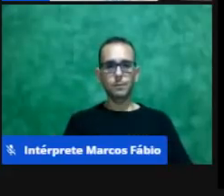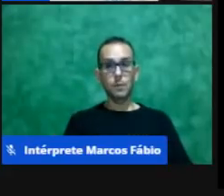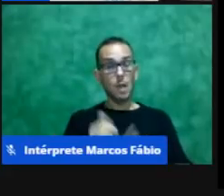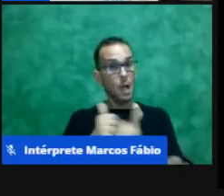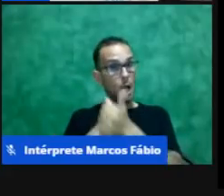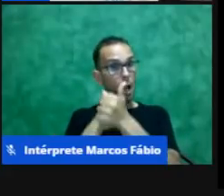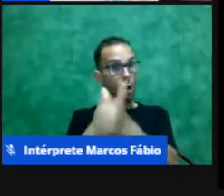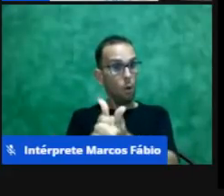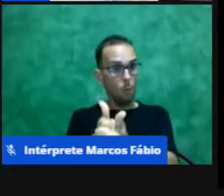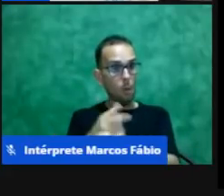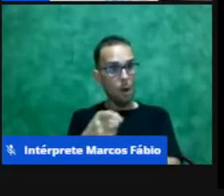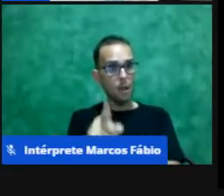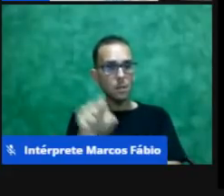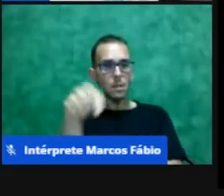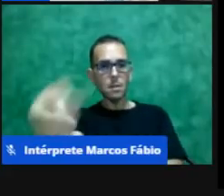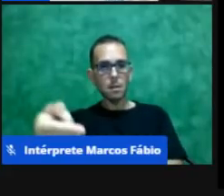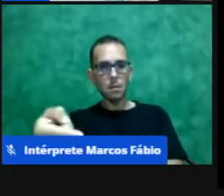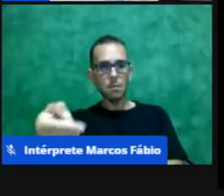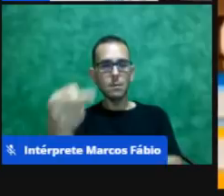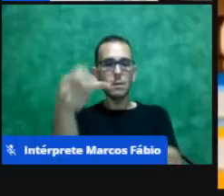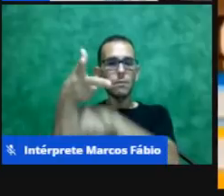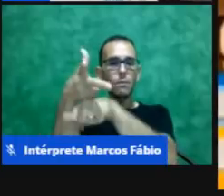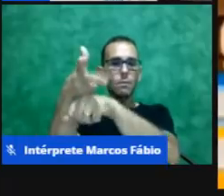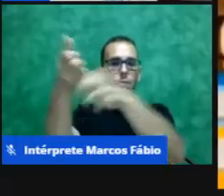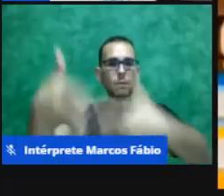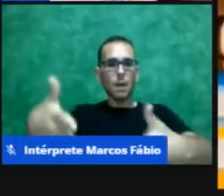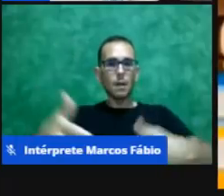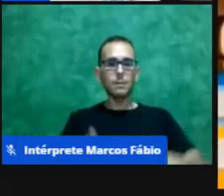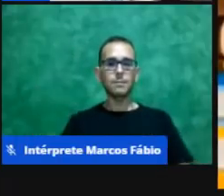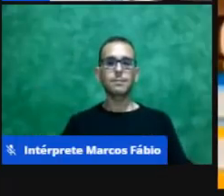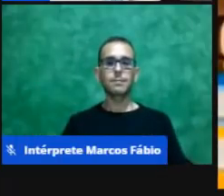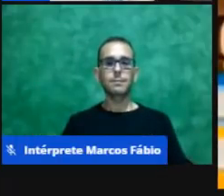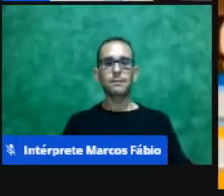Acompanhe, logo após a vinheta.